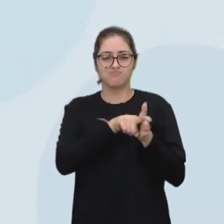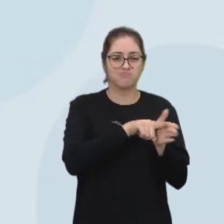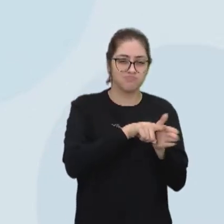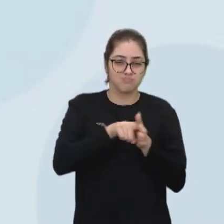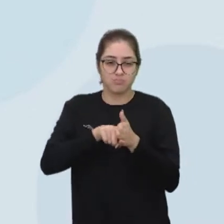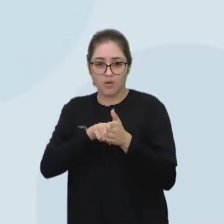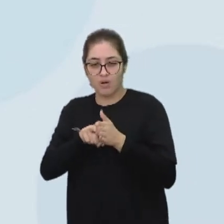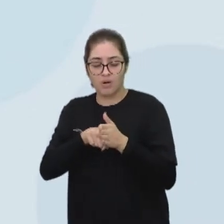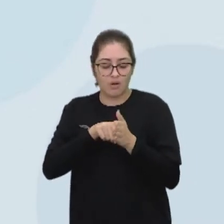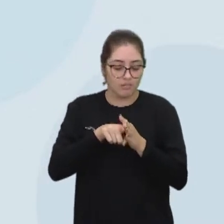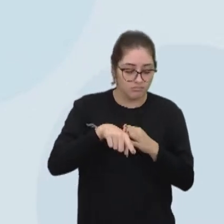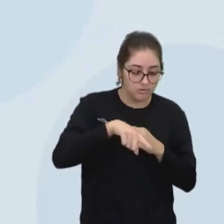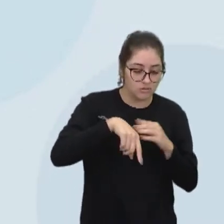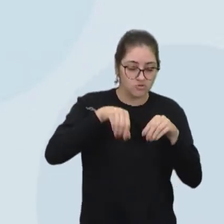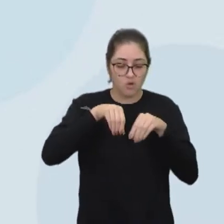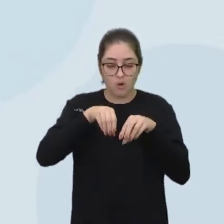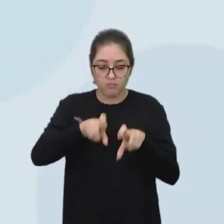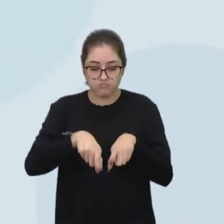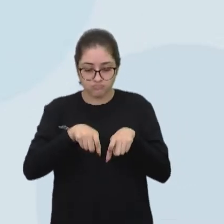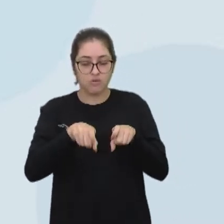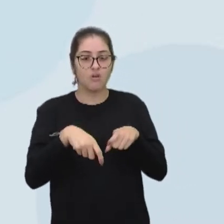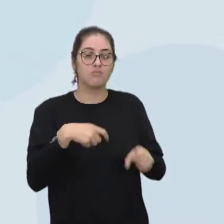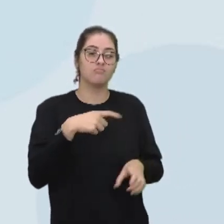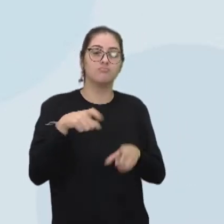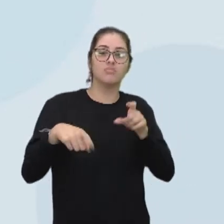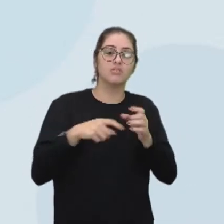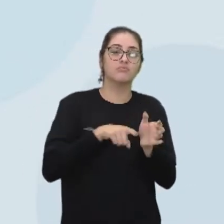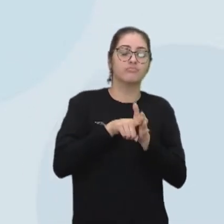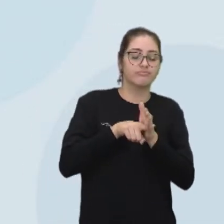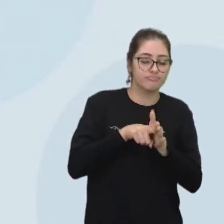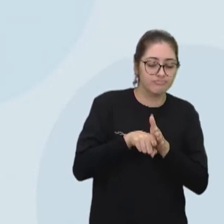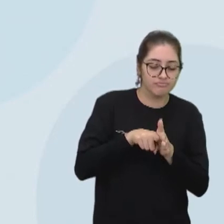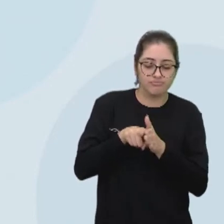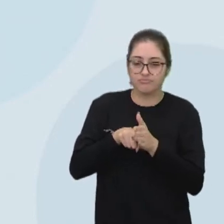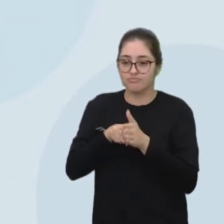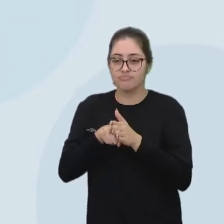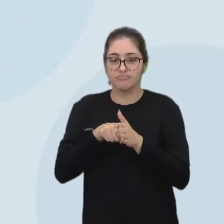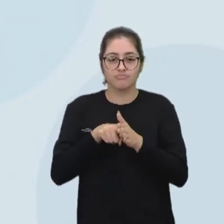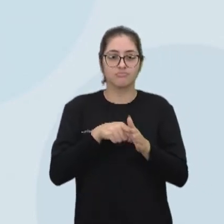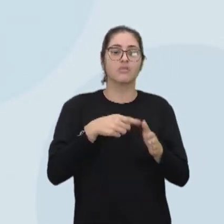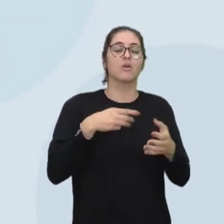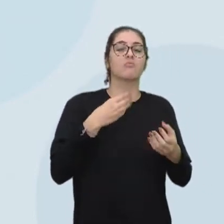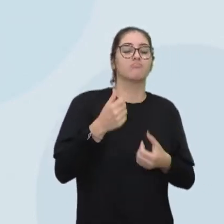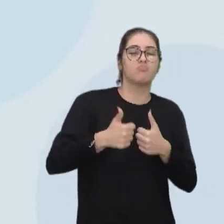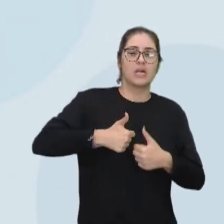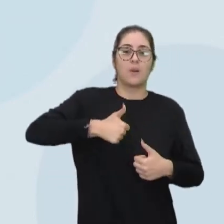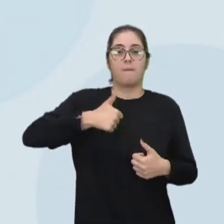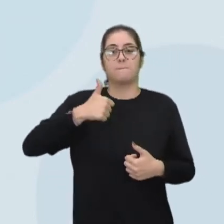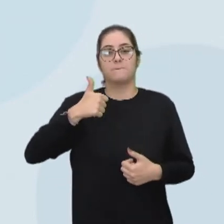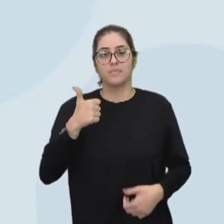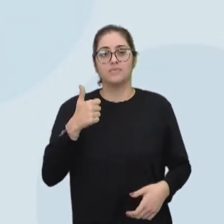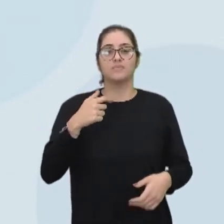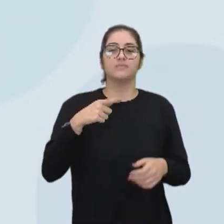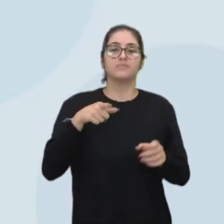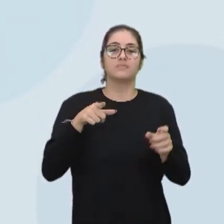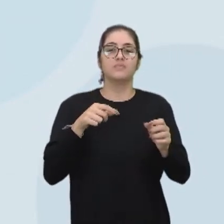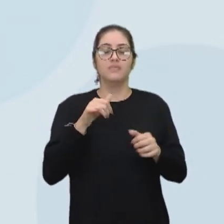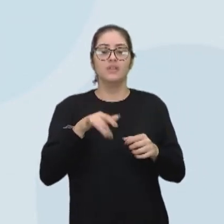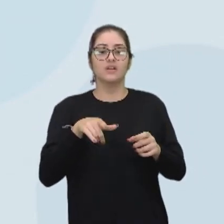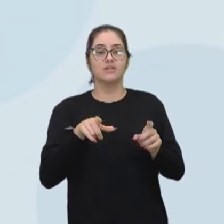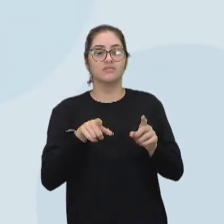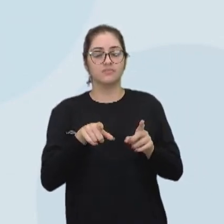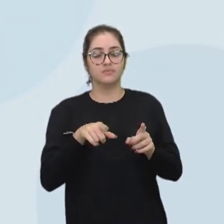feitas aí do solo, são feitas aí pesquisas para, né, uma melhor produção, né, tanto aí da